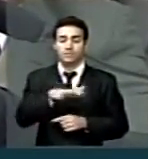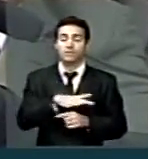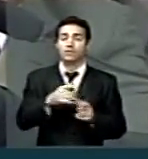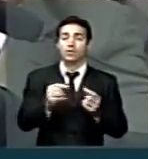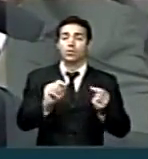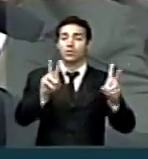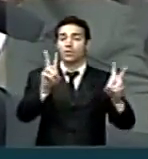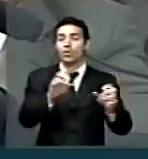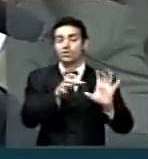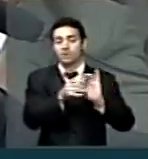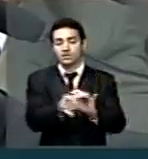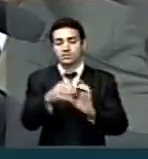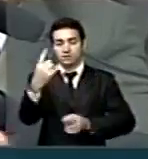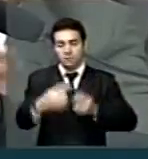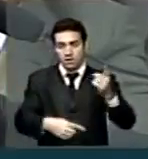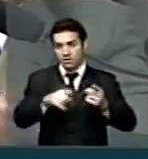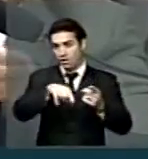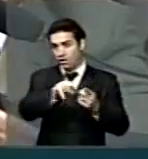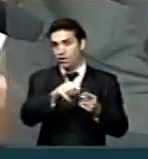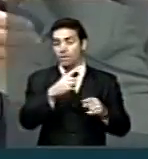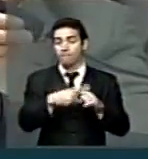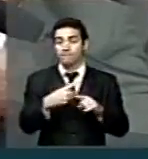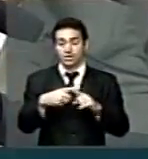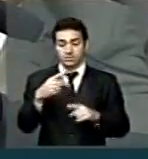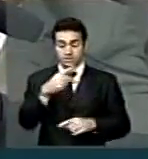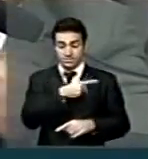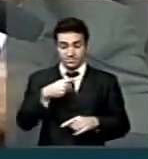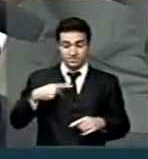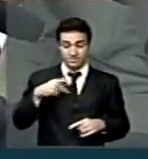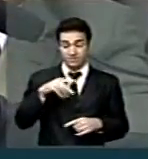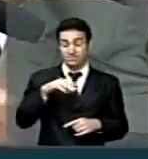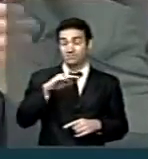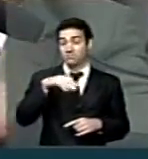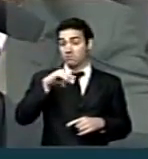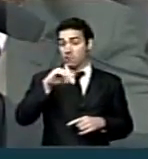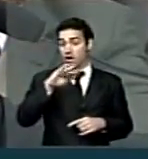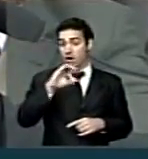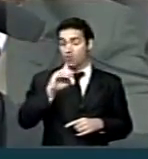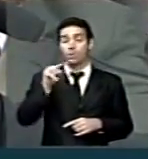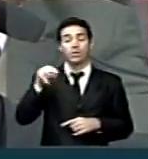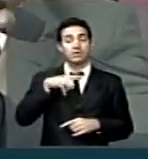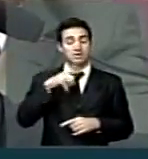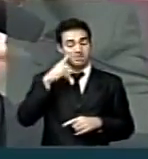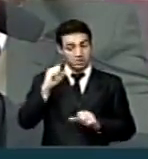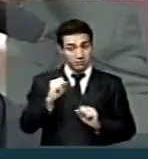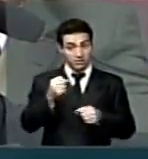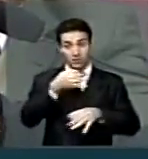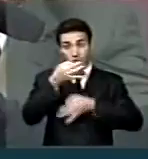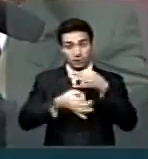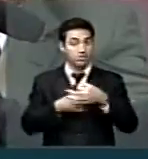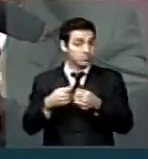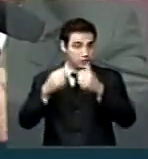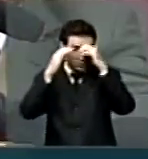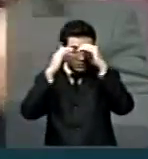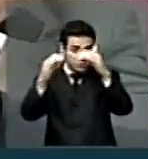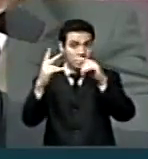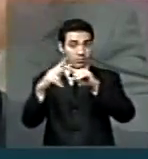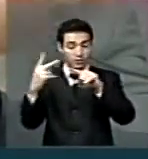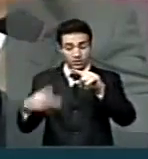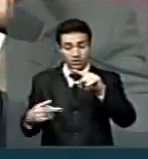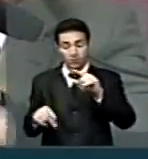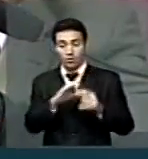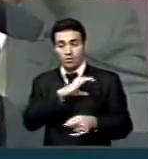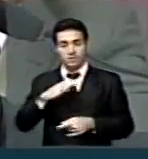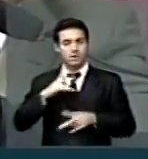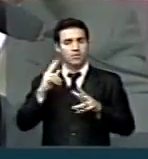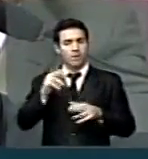exatamente esse. Então, o fato do deputado pastor Marcos Feliciano defender os seus pontos de vista tem que ser respeitado, porque esta comissão, como bem